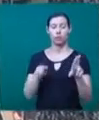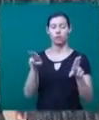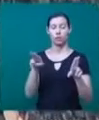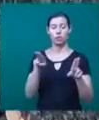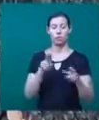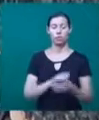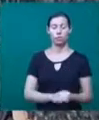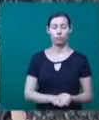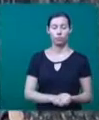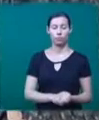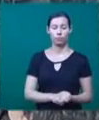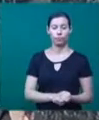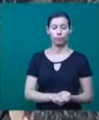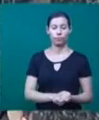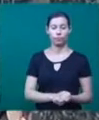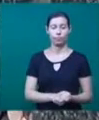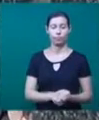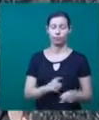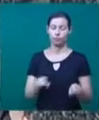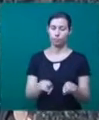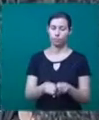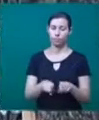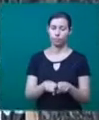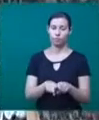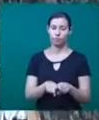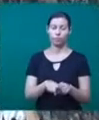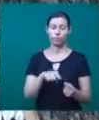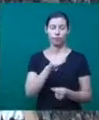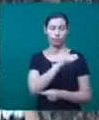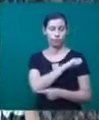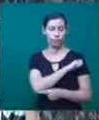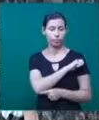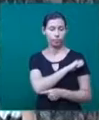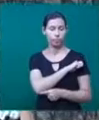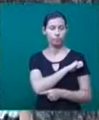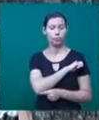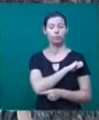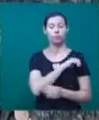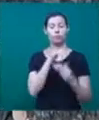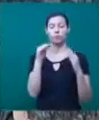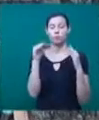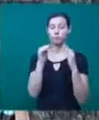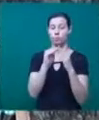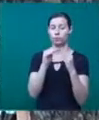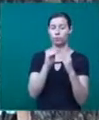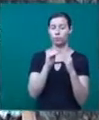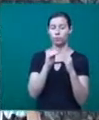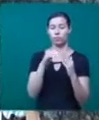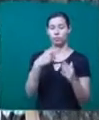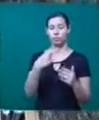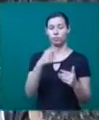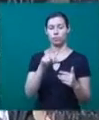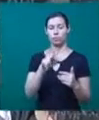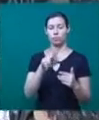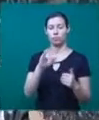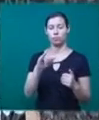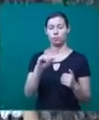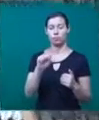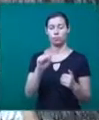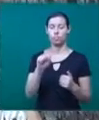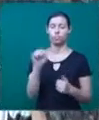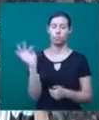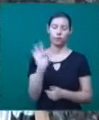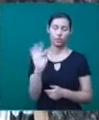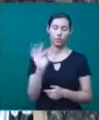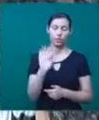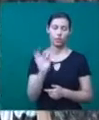Uberlândia, e também temos alunos que residem em Paris, que está vinculado, né, como participante à